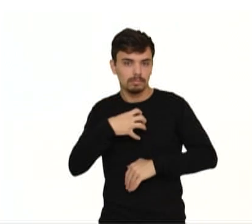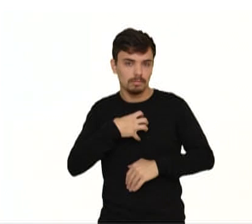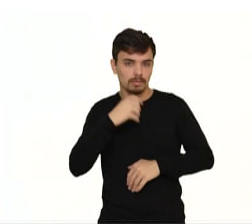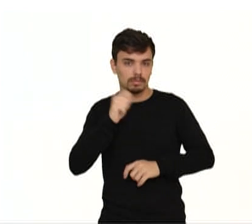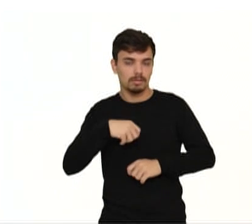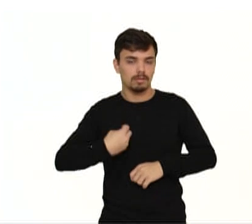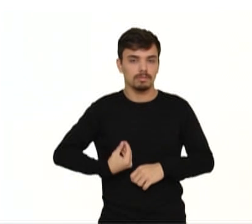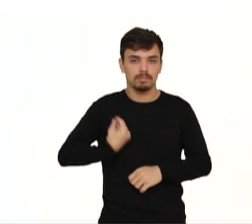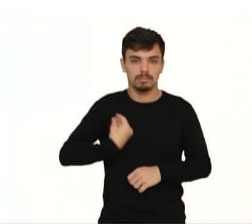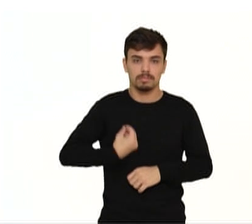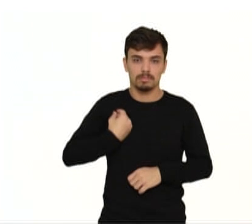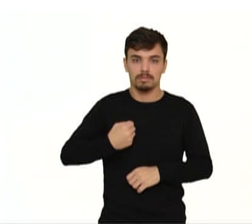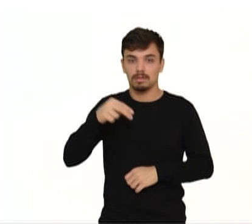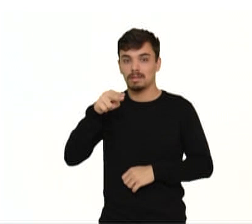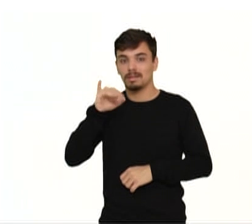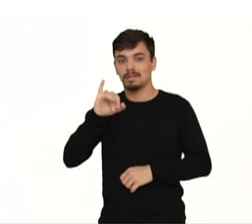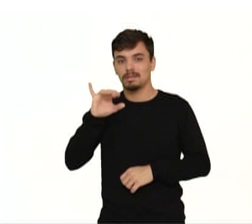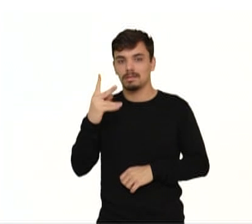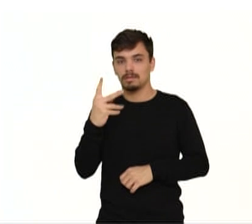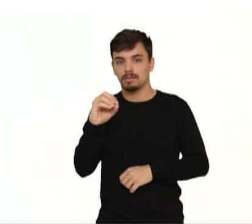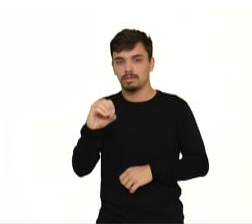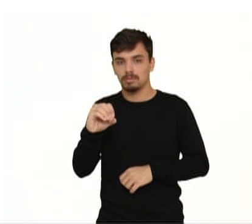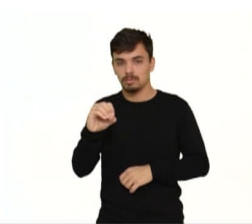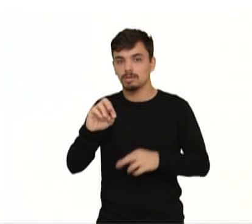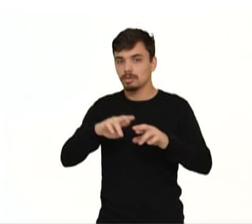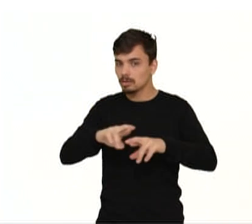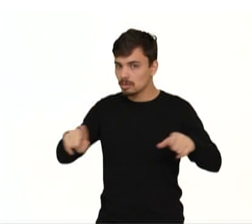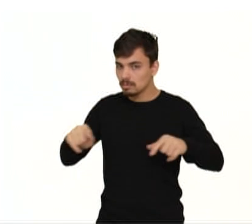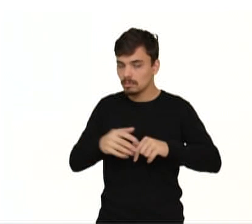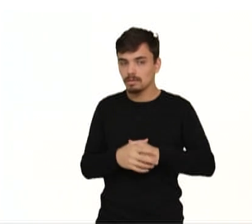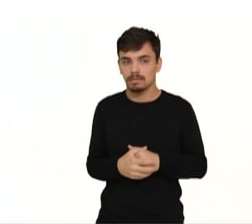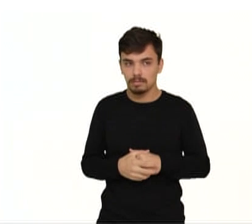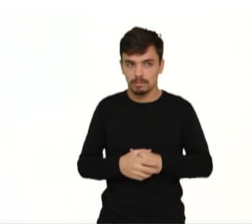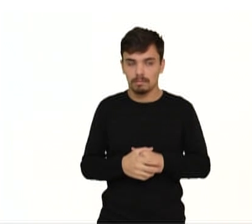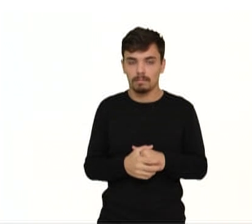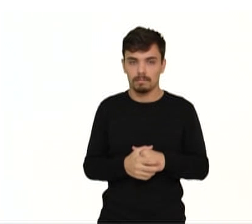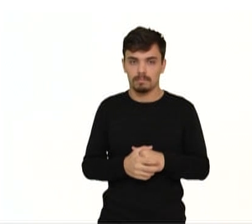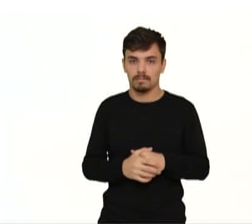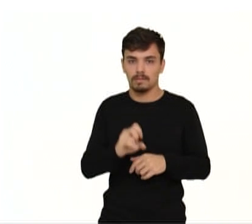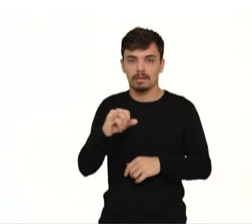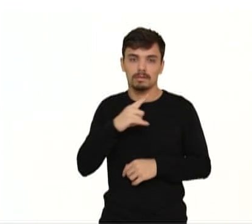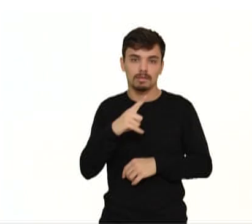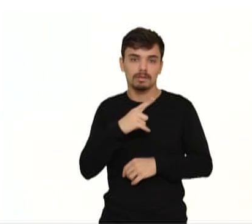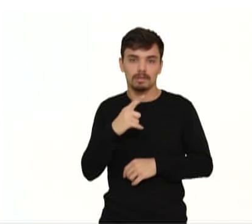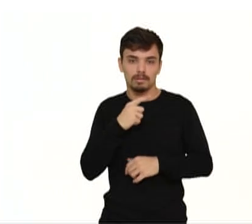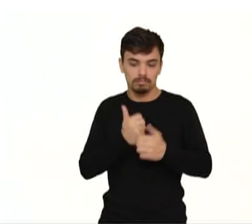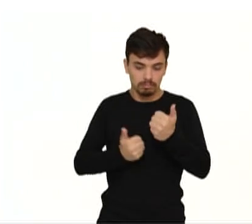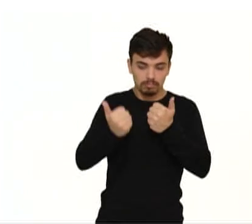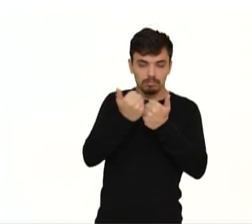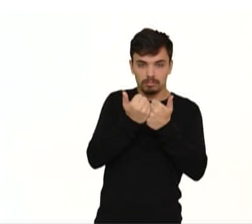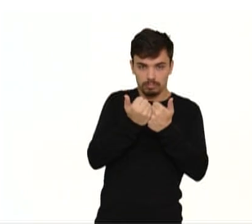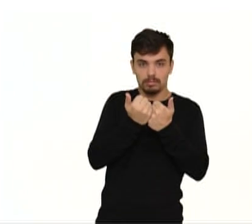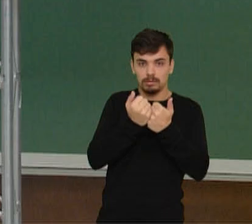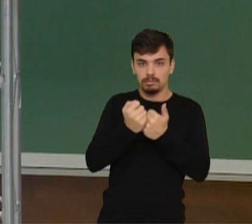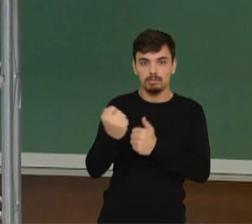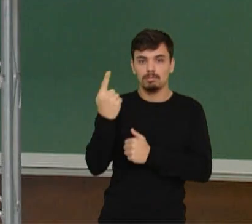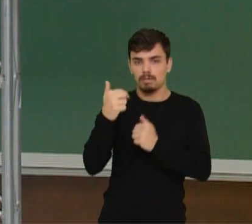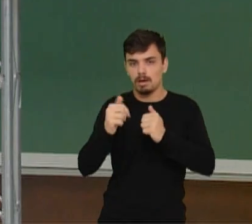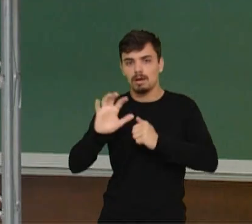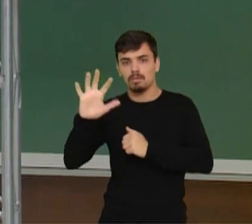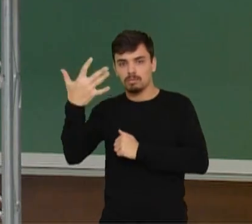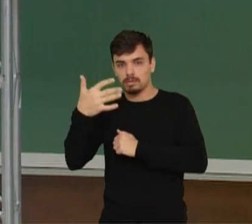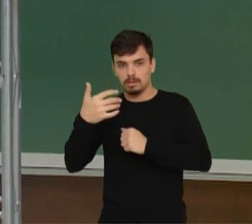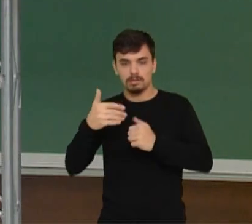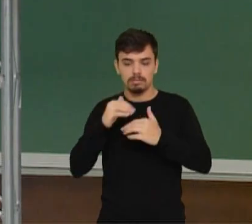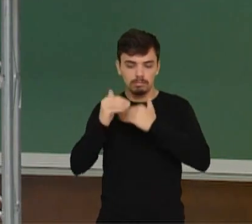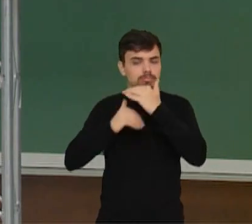se ocuparem nichos ecológicos diferentes. Então, quando isso aqui ocorre, essa sobreposição de nicho, alguma coisa vai ter que acontecer ao longo